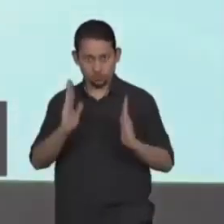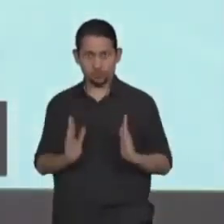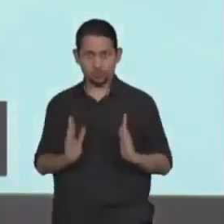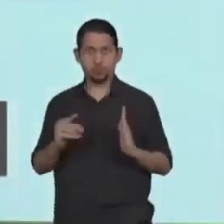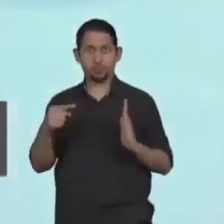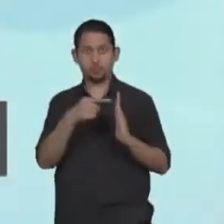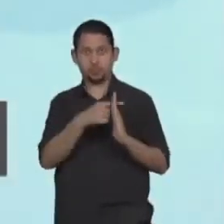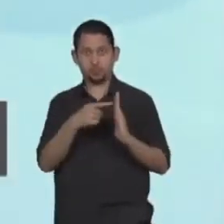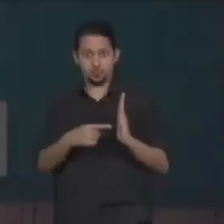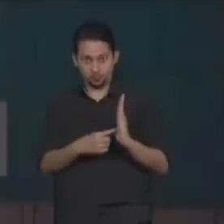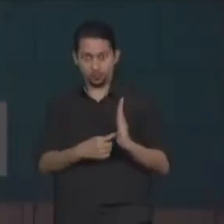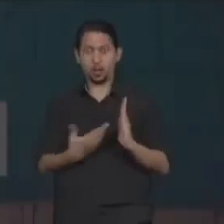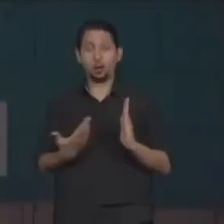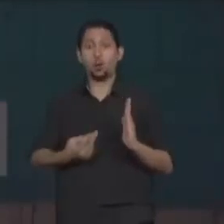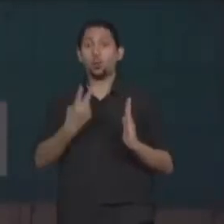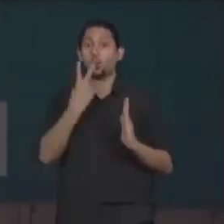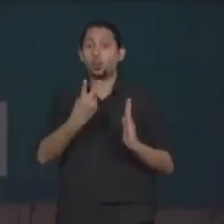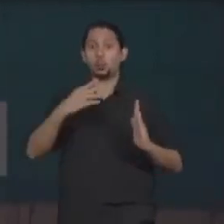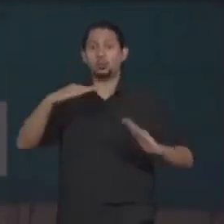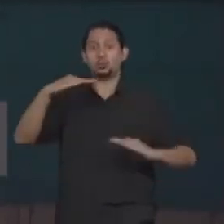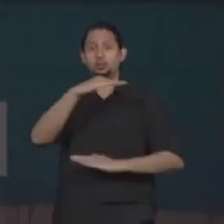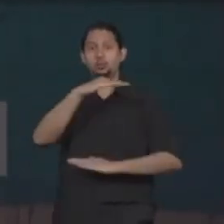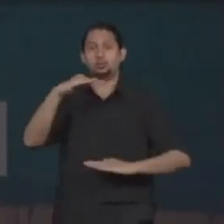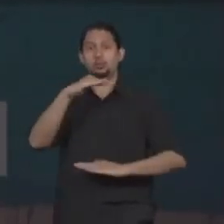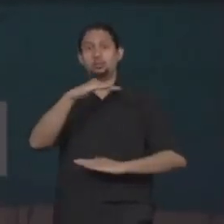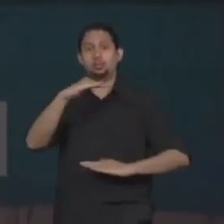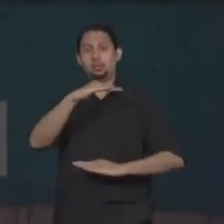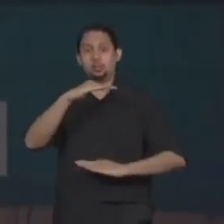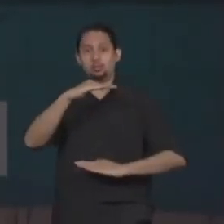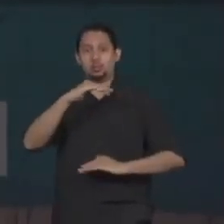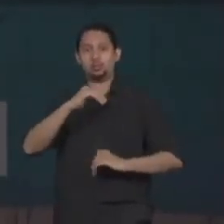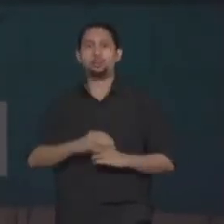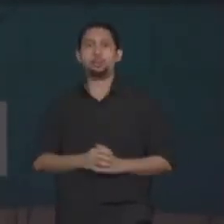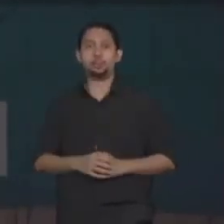e essas 2. As marcações